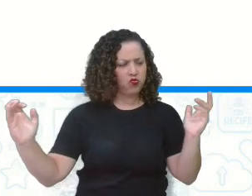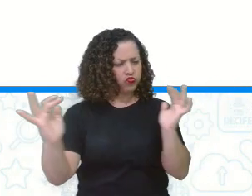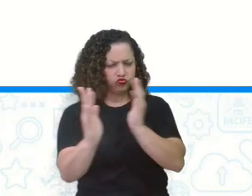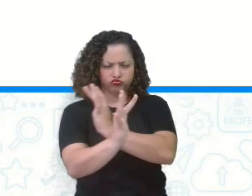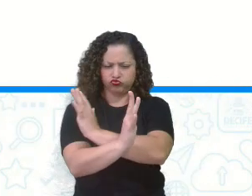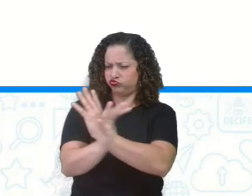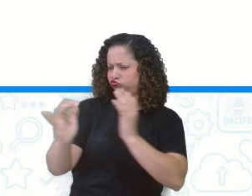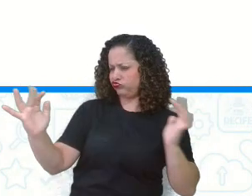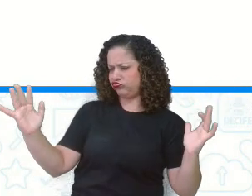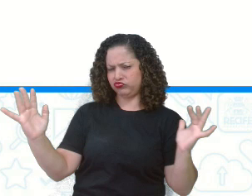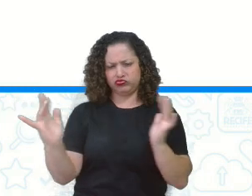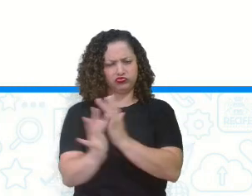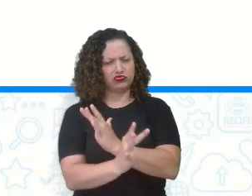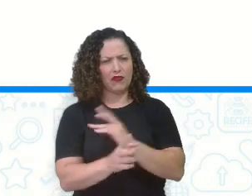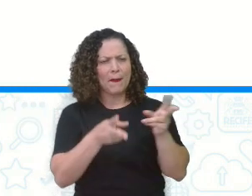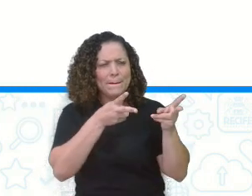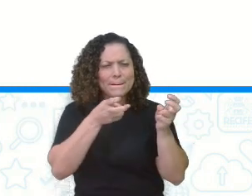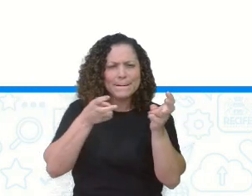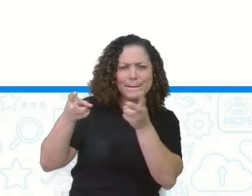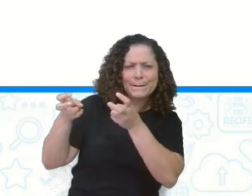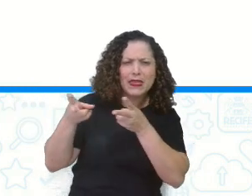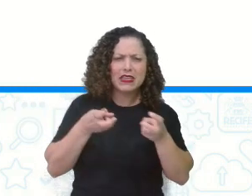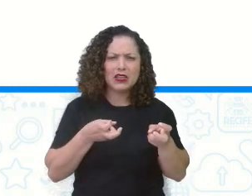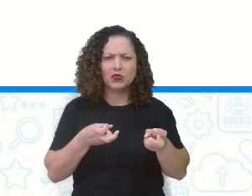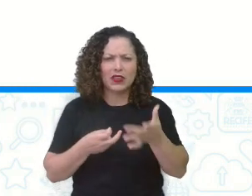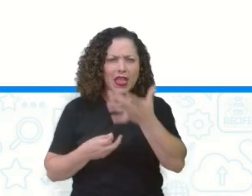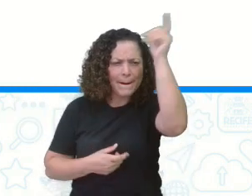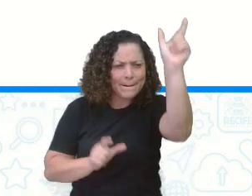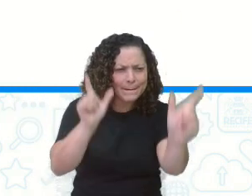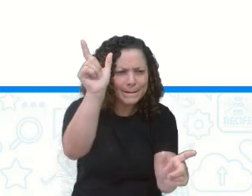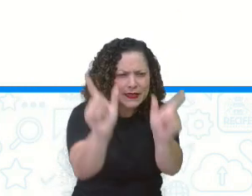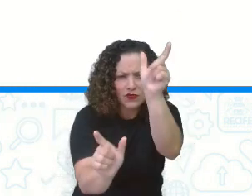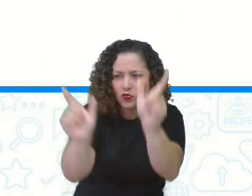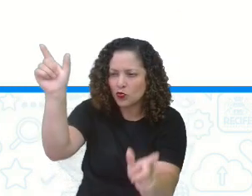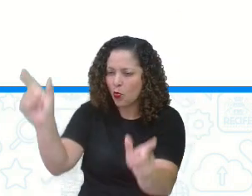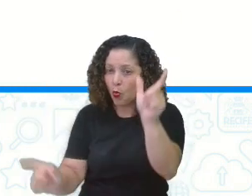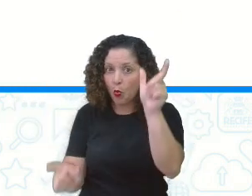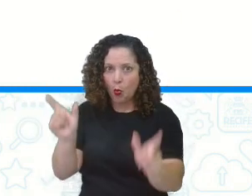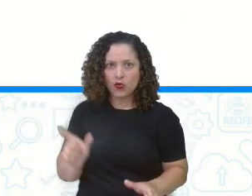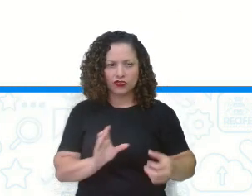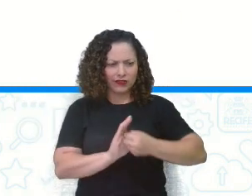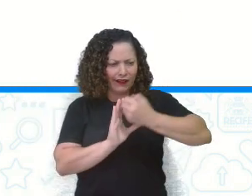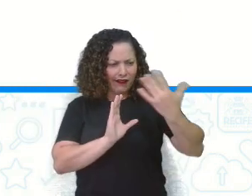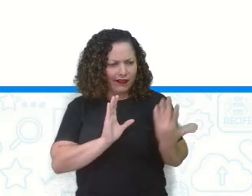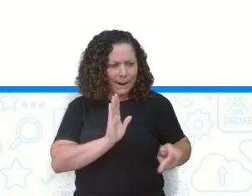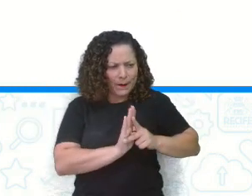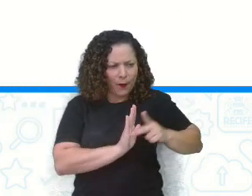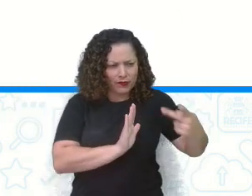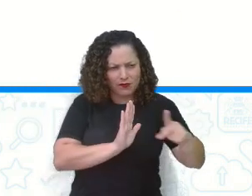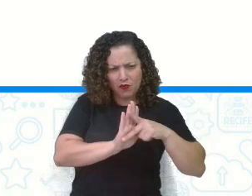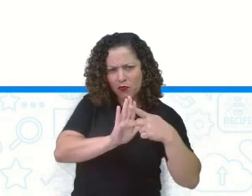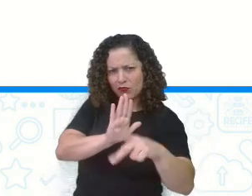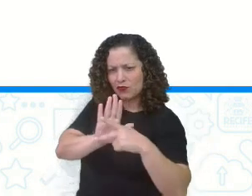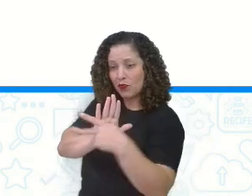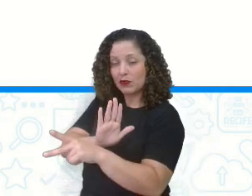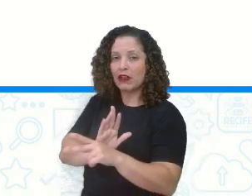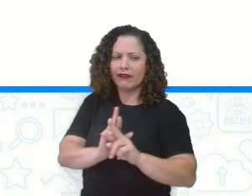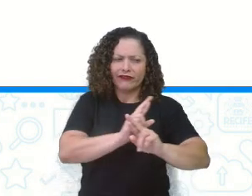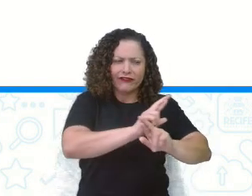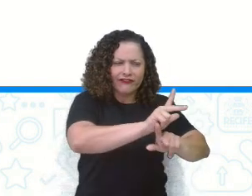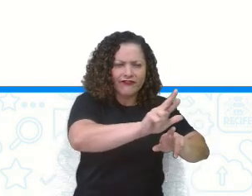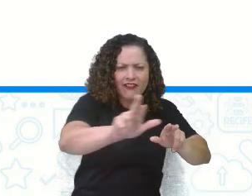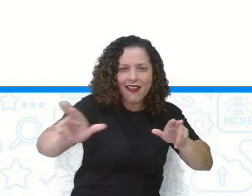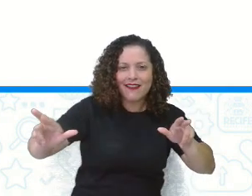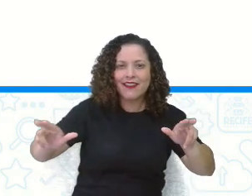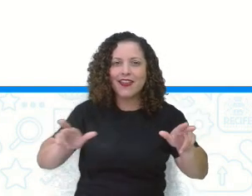vai olhando as pessoas, verificando cada uma com seu jeitinho peculiar, não é? A gente vai percebendo que